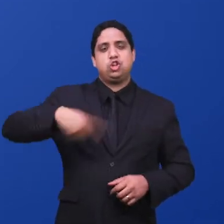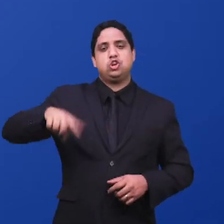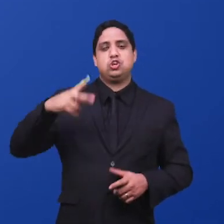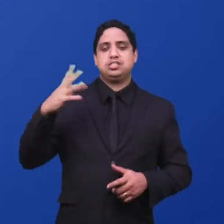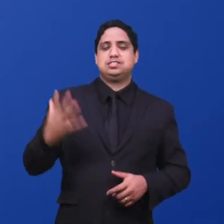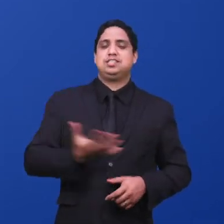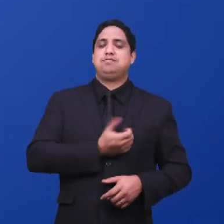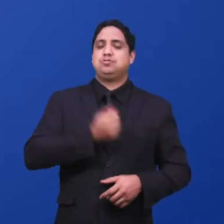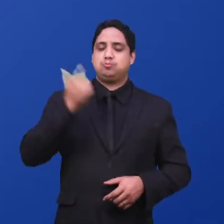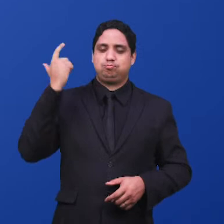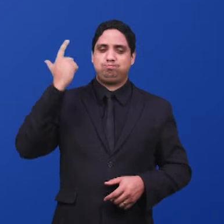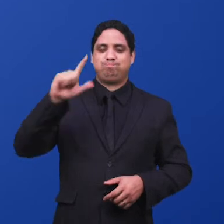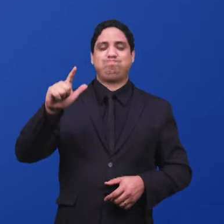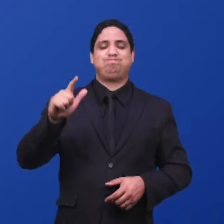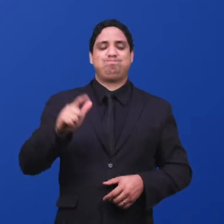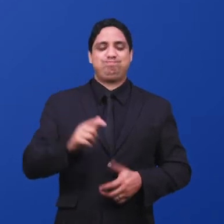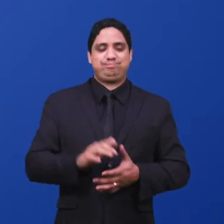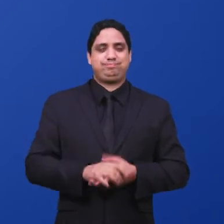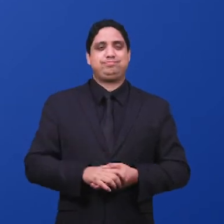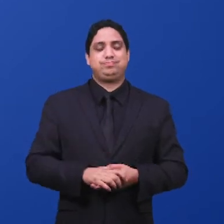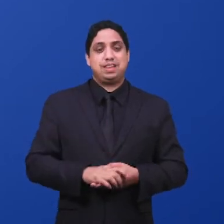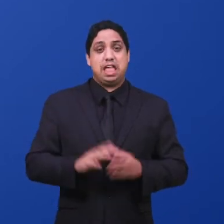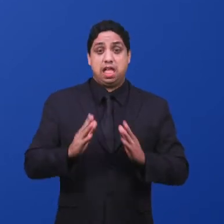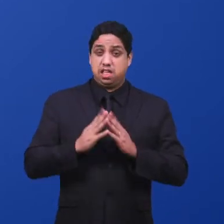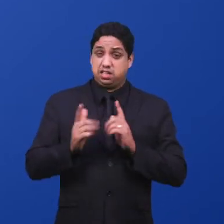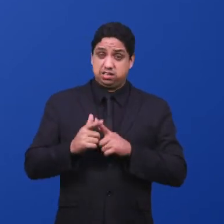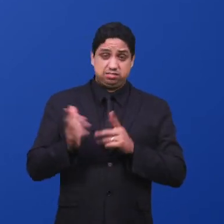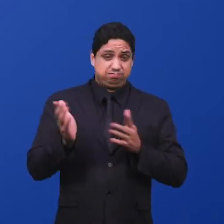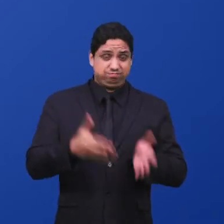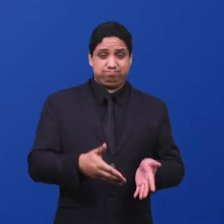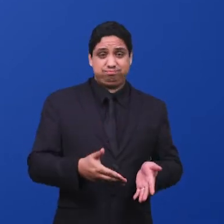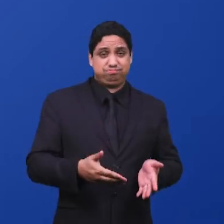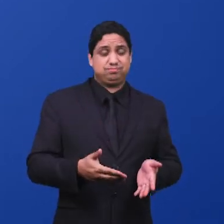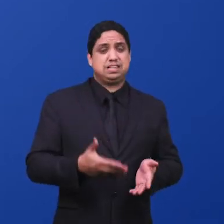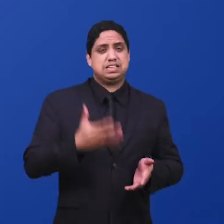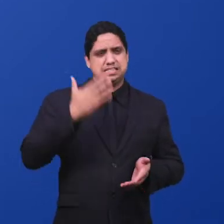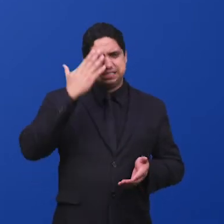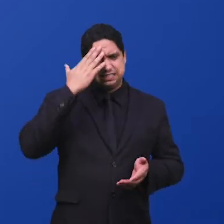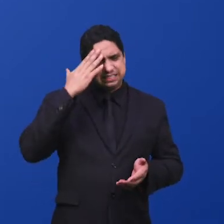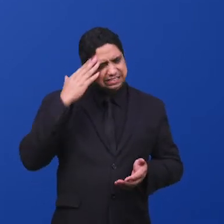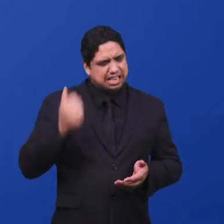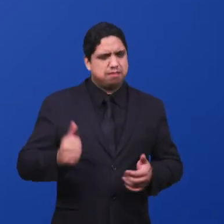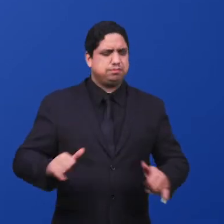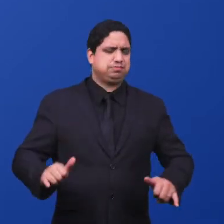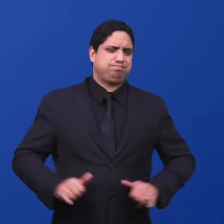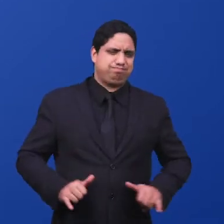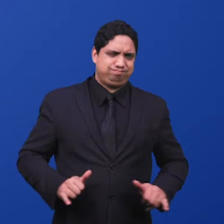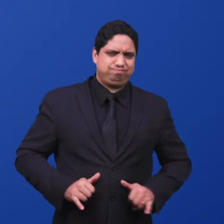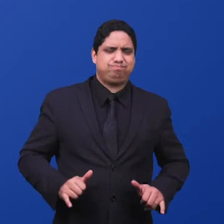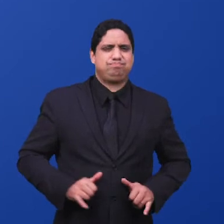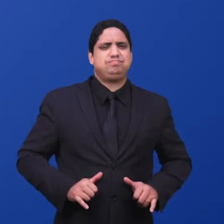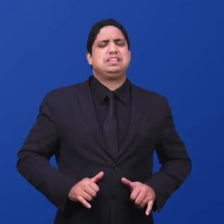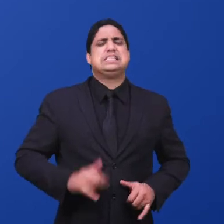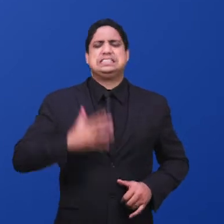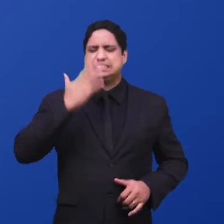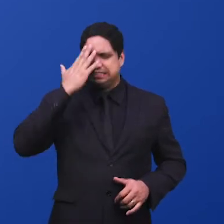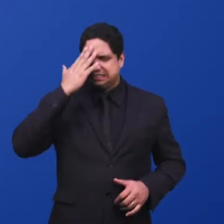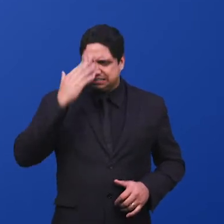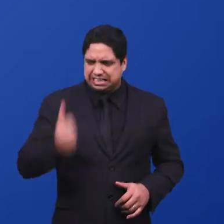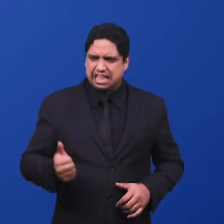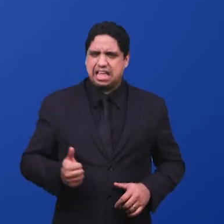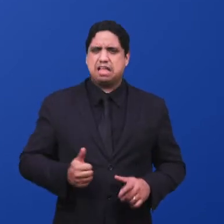a salvação eterna. A igreja infiel sabe desse sofrimento, sabe